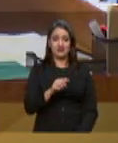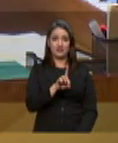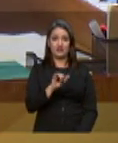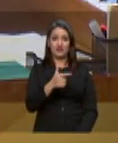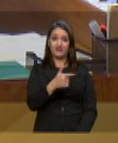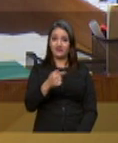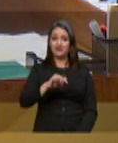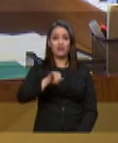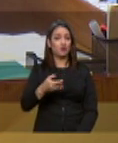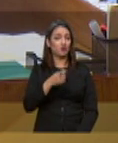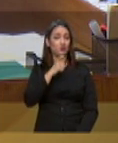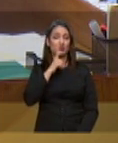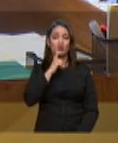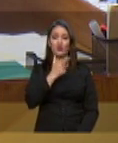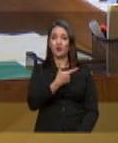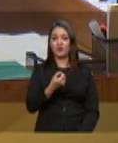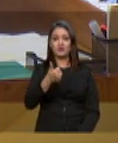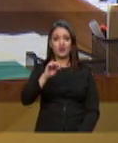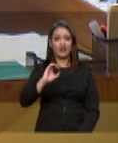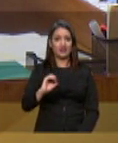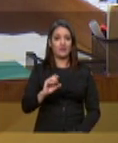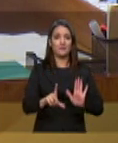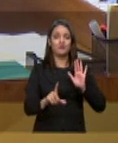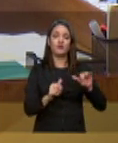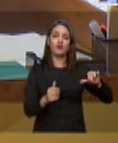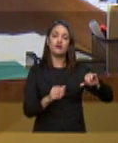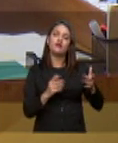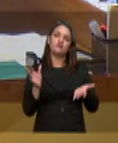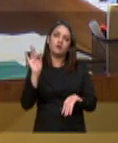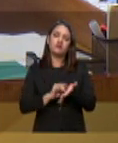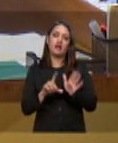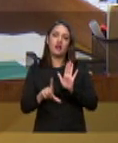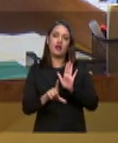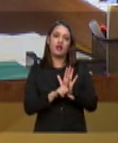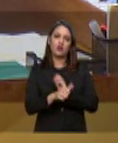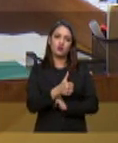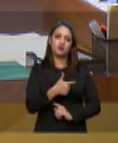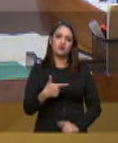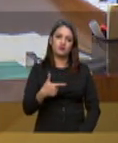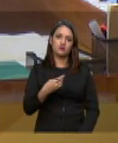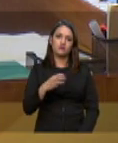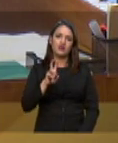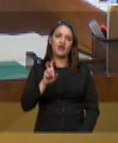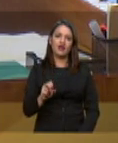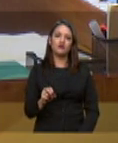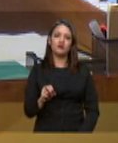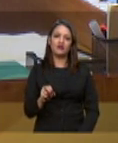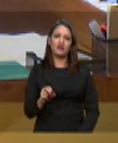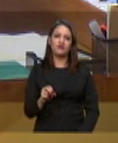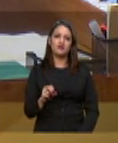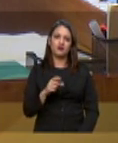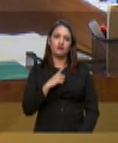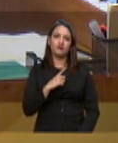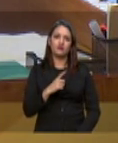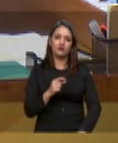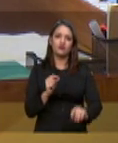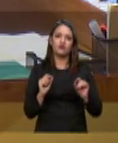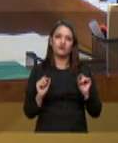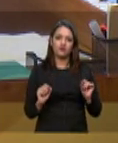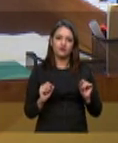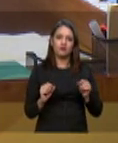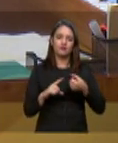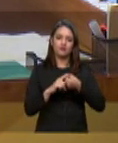4980, requerente PGR. STF julgação sobre se é possível representação fiscal para fins